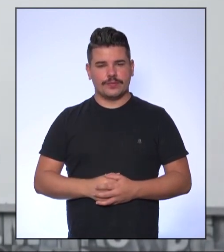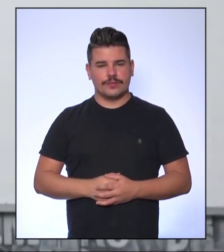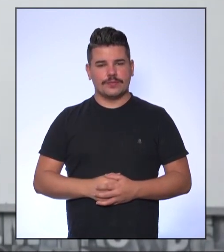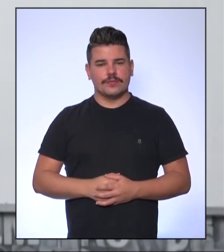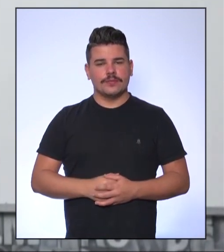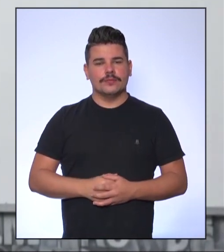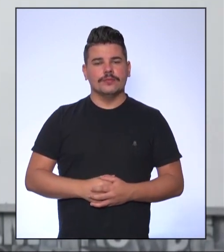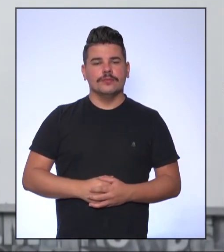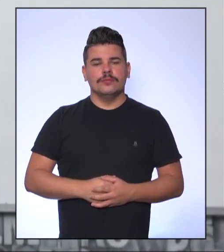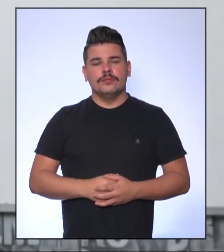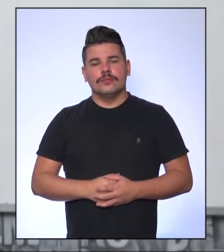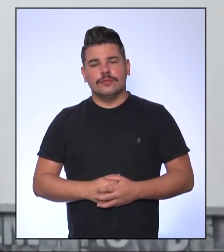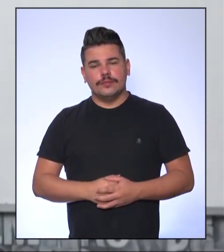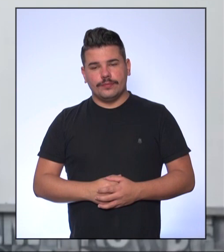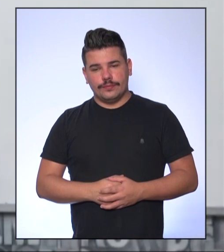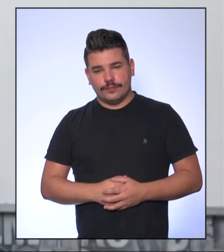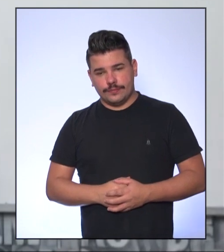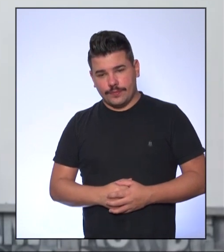a